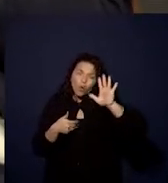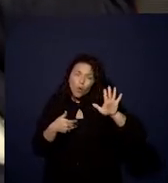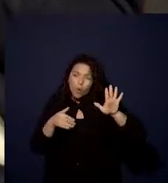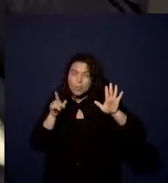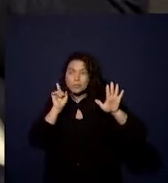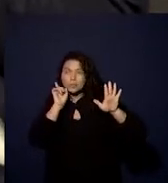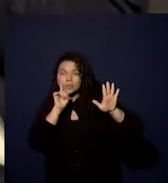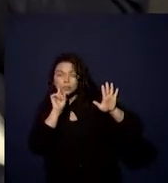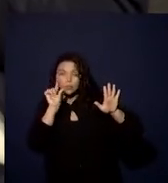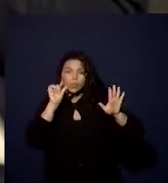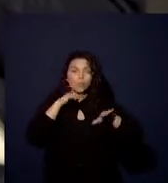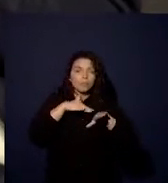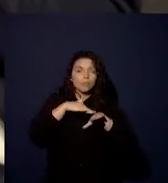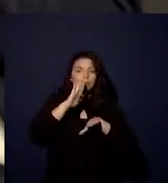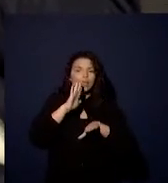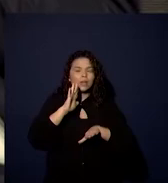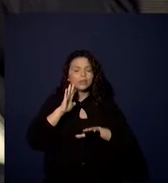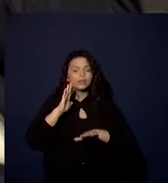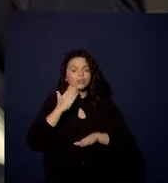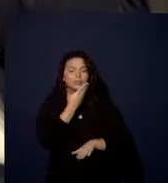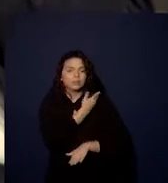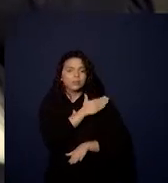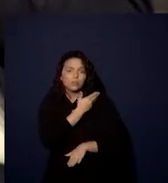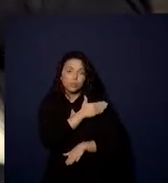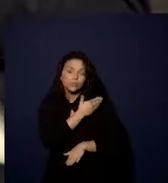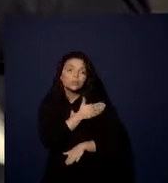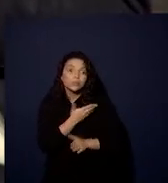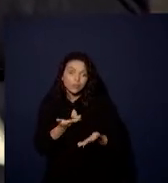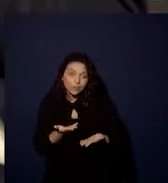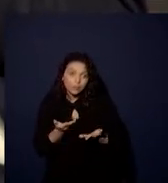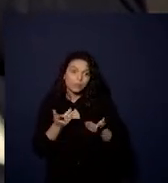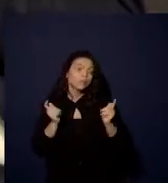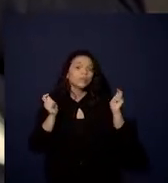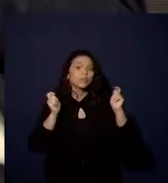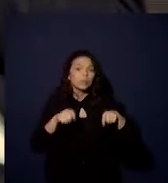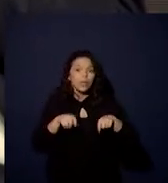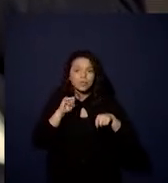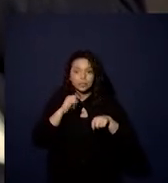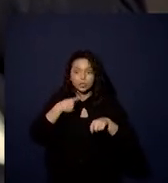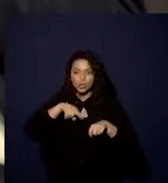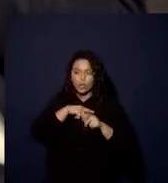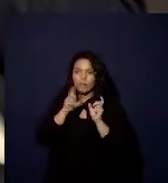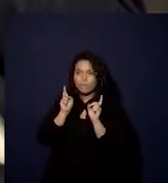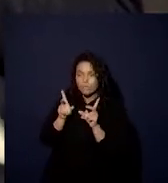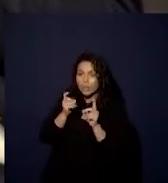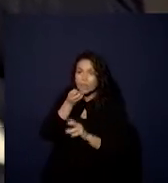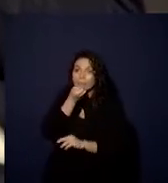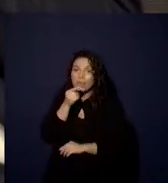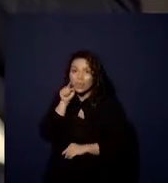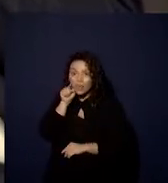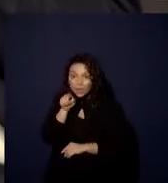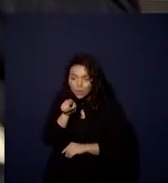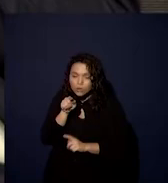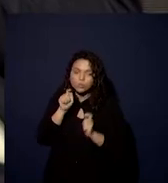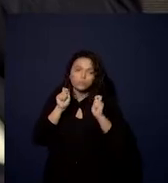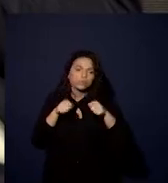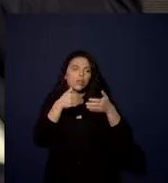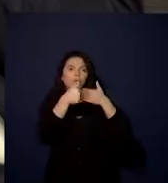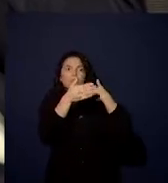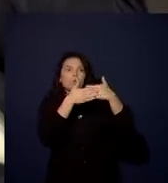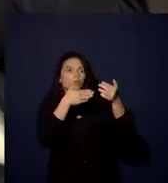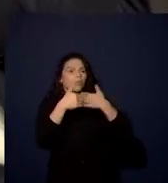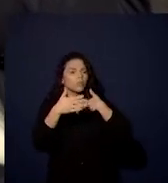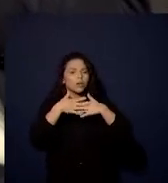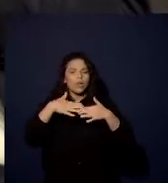como uma matriz muito limpa a gente vender bem isso é uma oportunidade gigantesca para todos os setores do Brasil